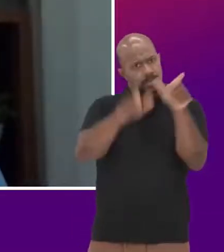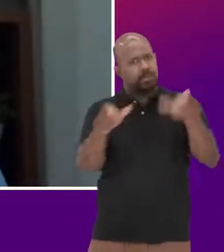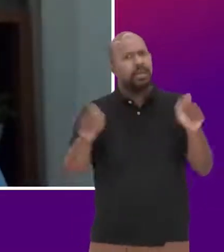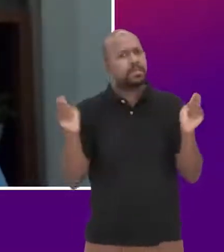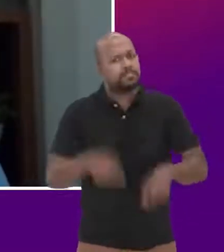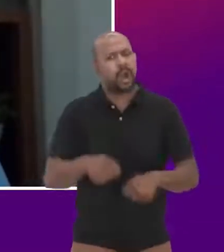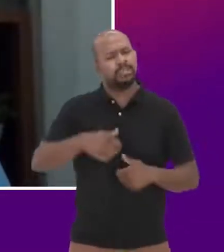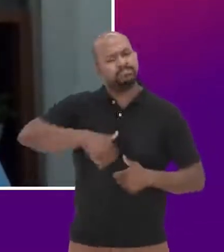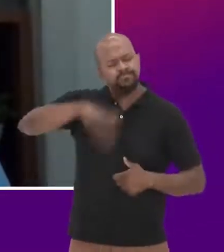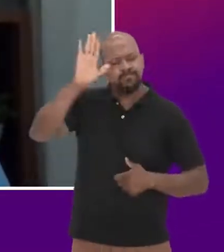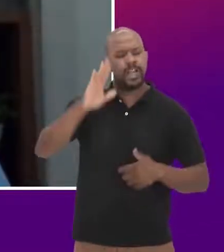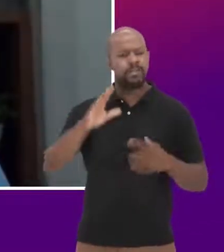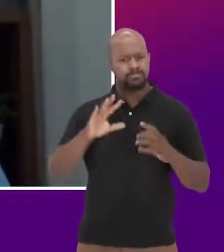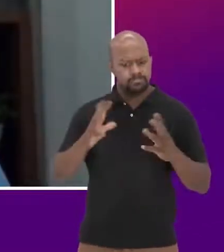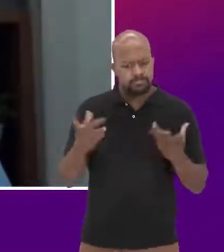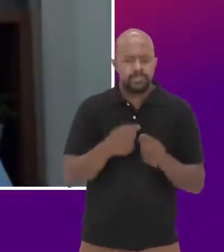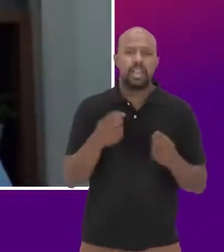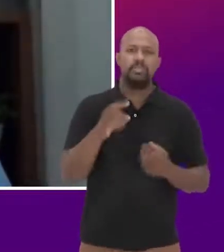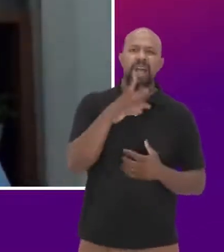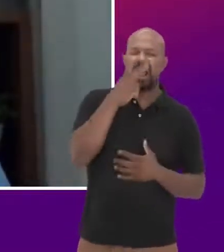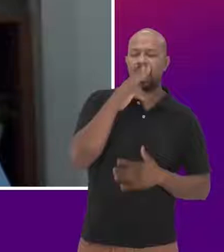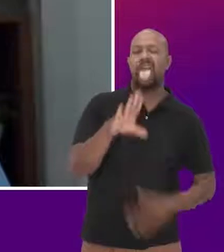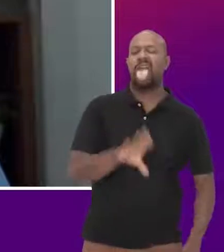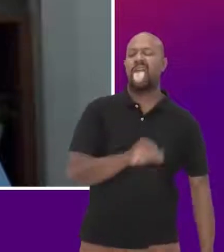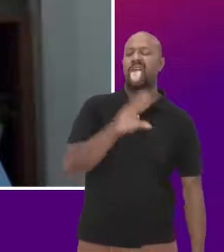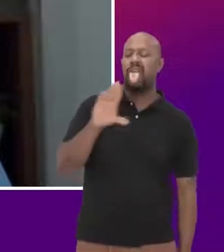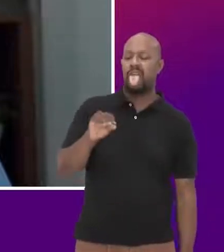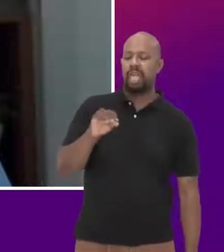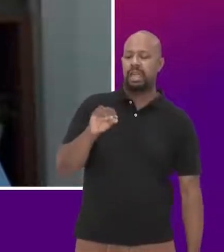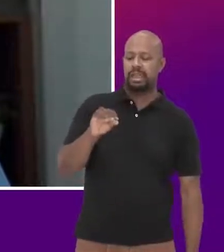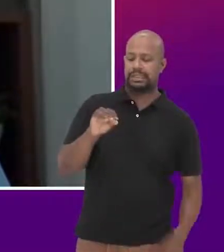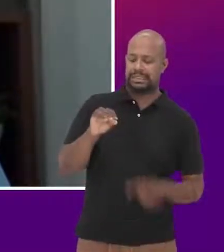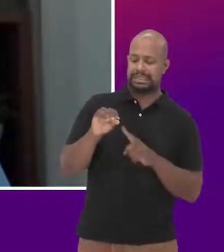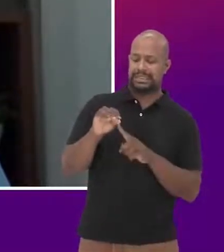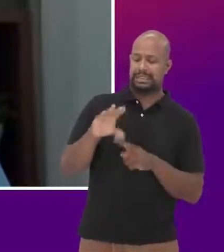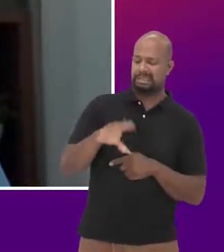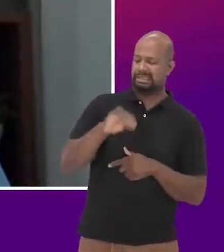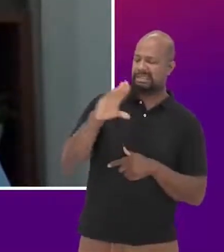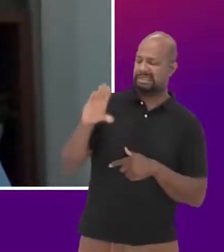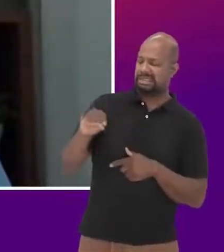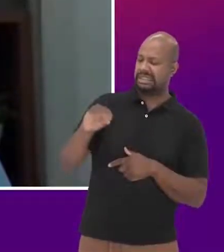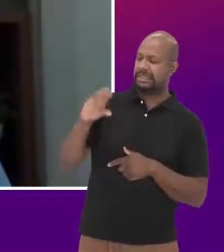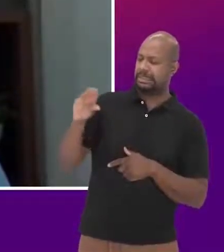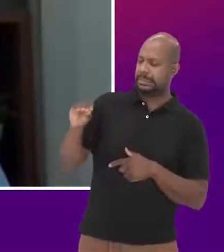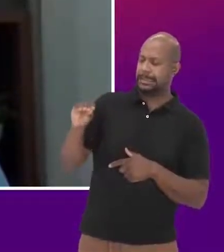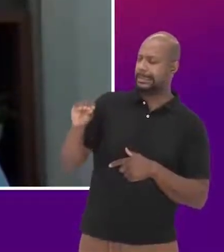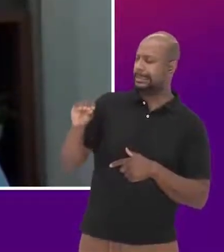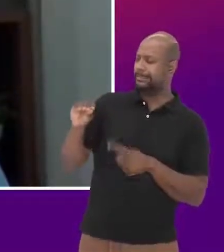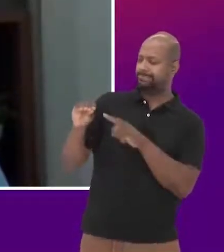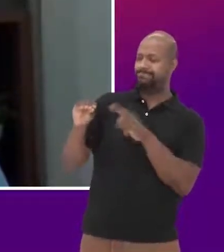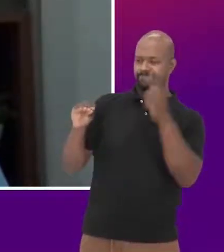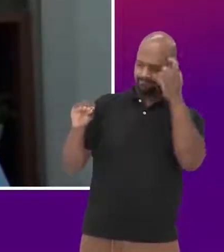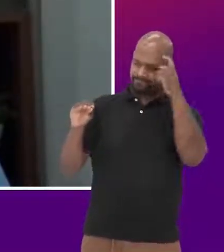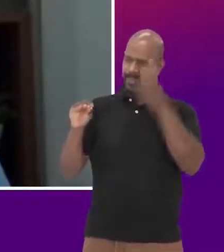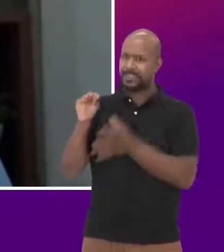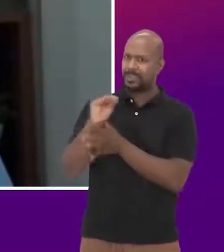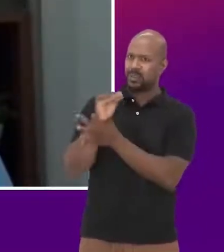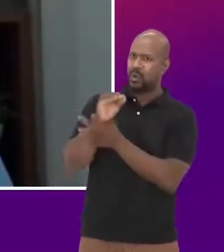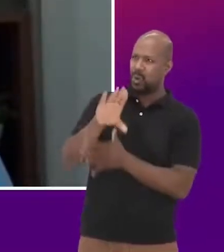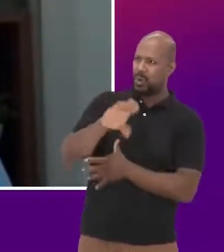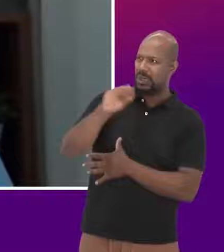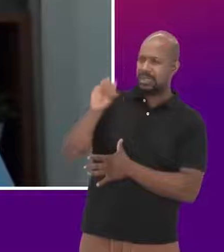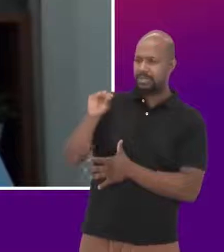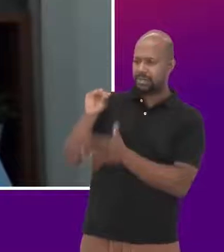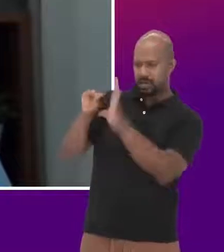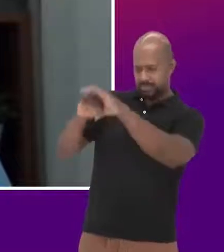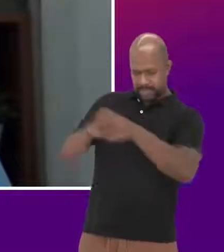possam cada vez mais sair de uma procrastinação natural que acontece em termos de contratação de alguns tipos de seguro,